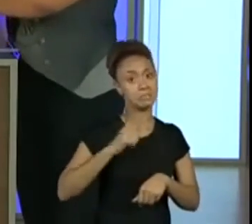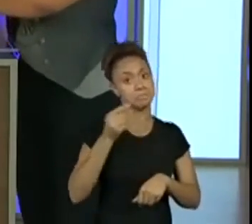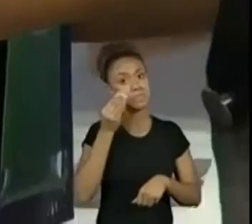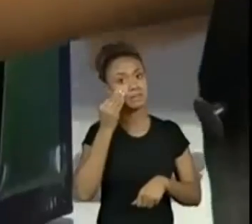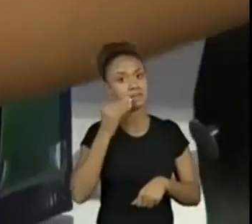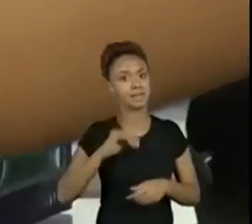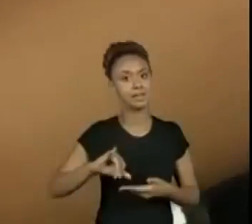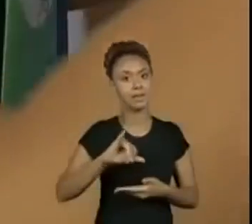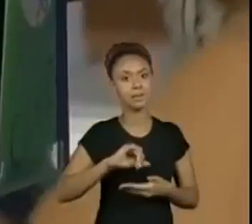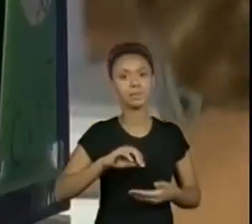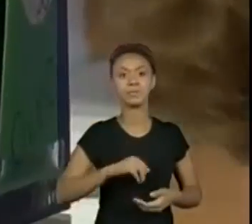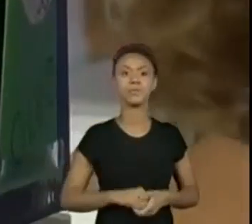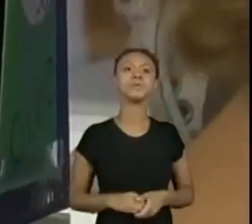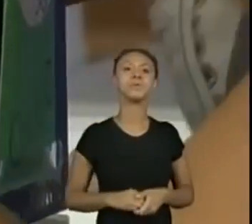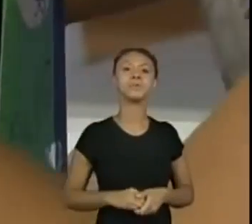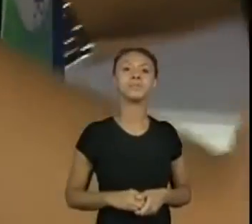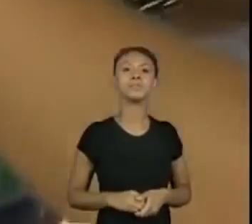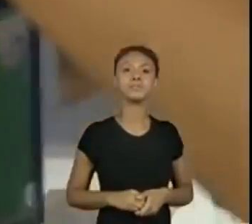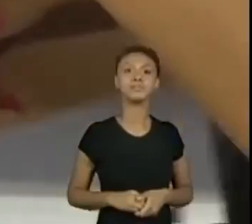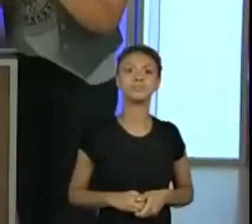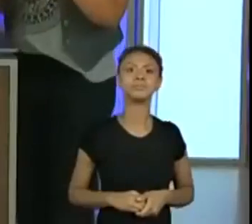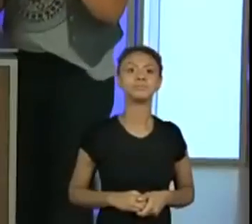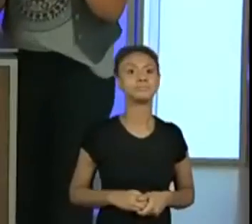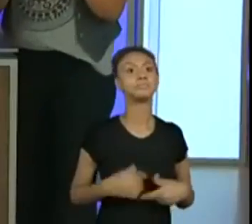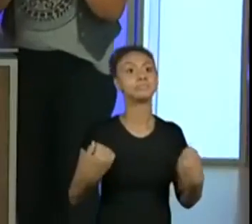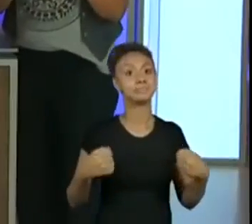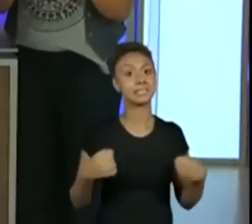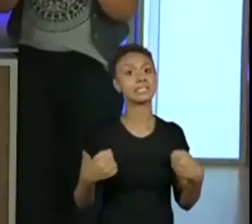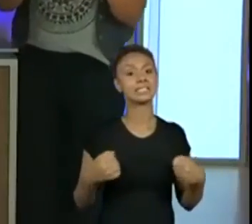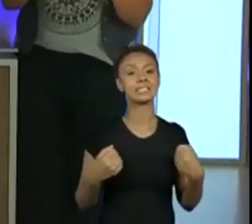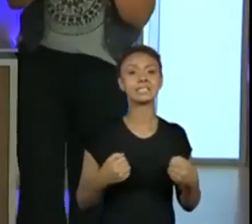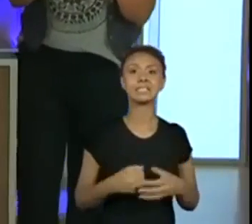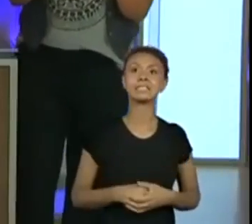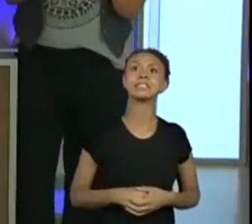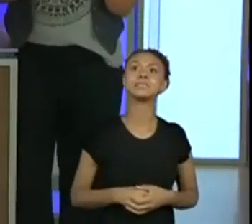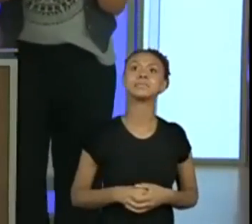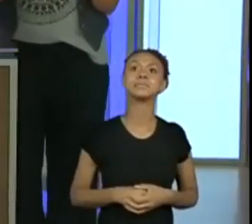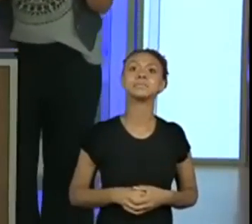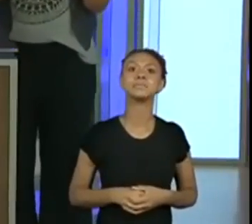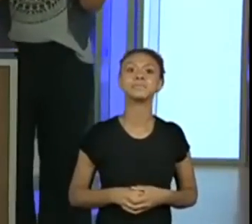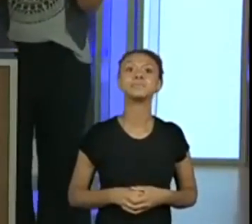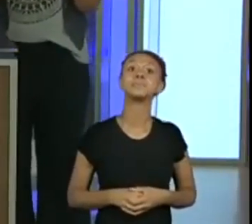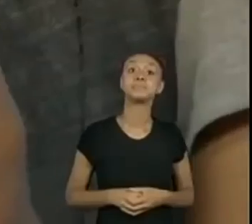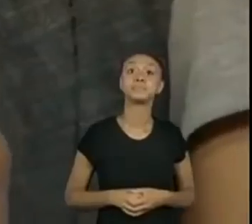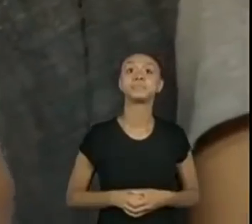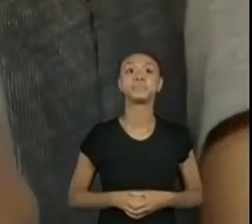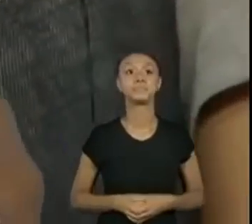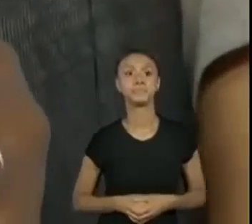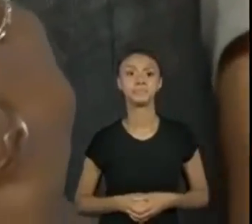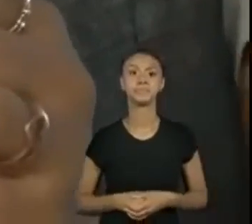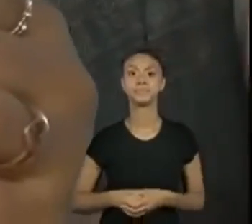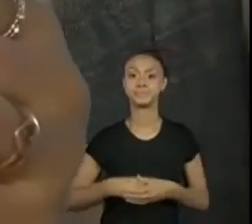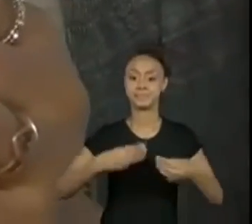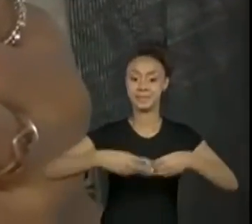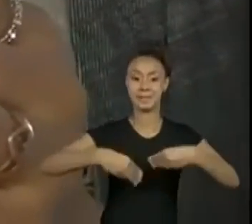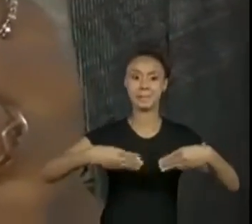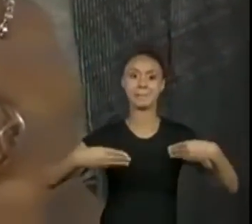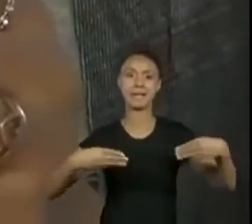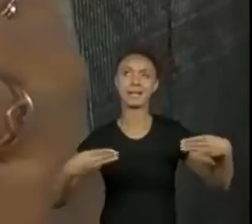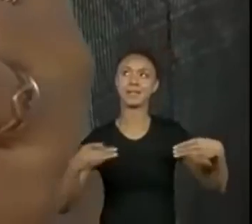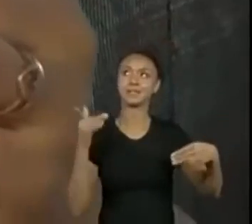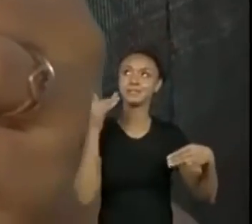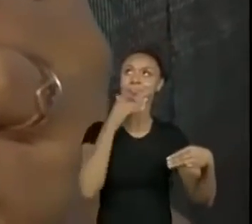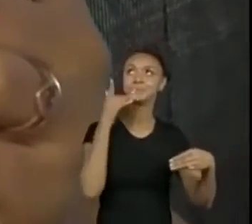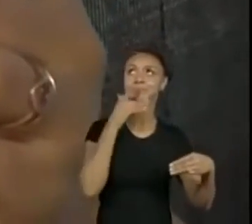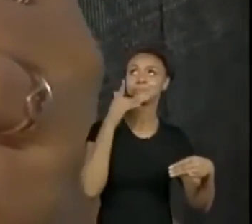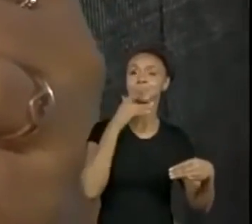de contas, para fazer tá o macarrão, vamos precisar. Olha só, o pacote de espaguete, que gostoso, já temos o baratinho.